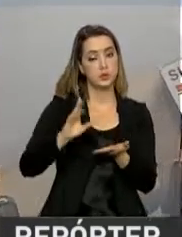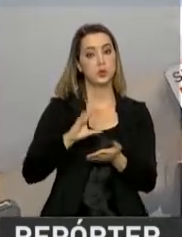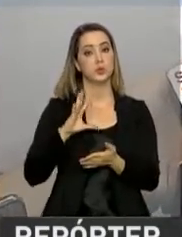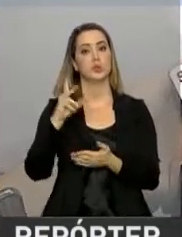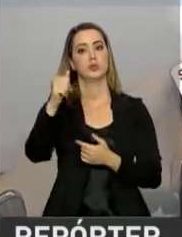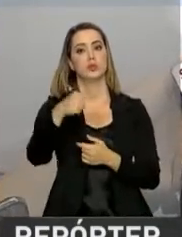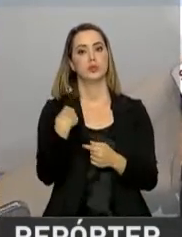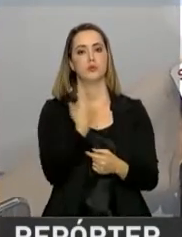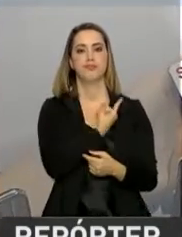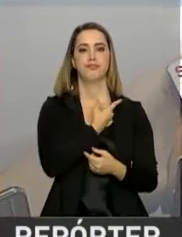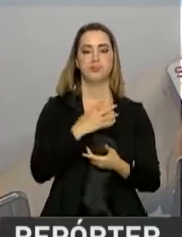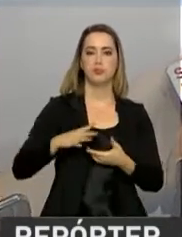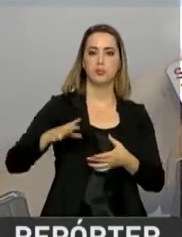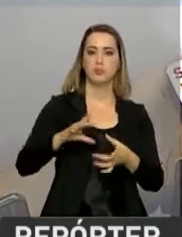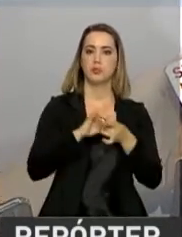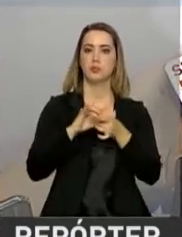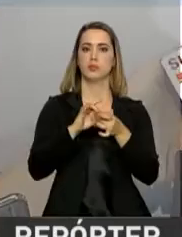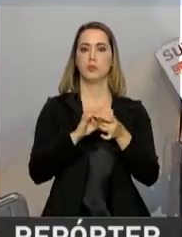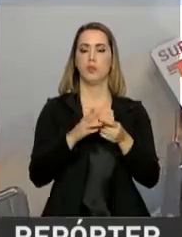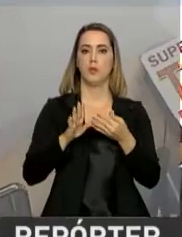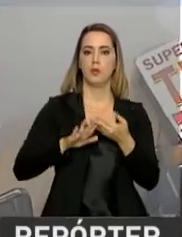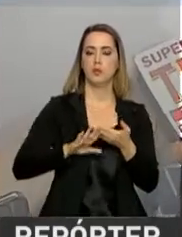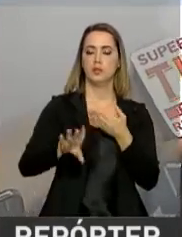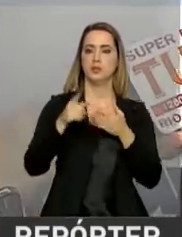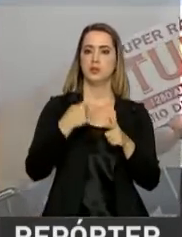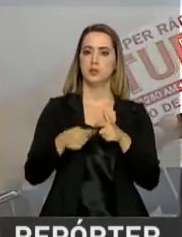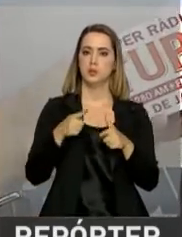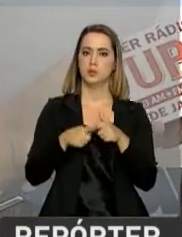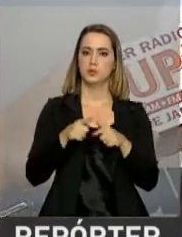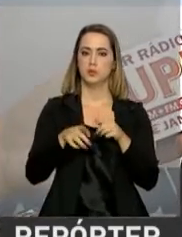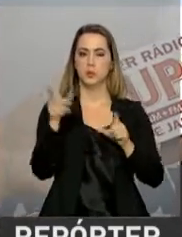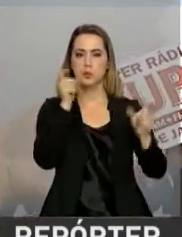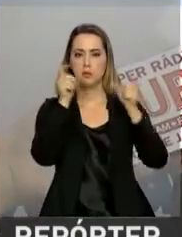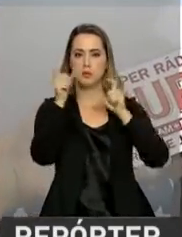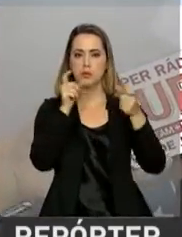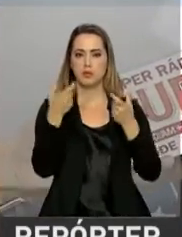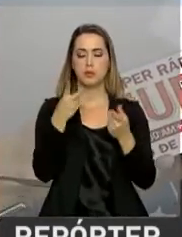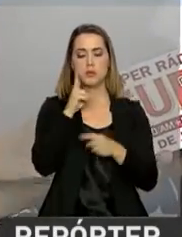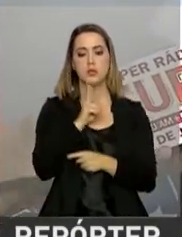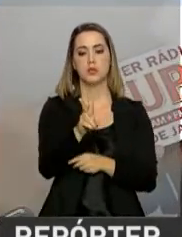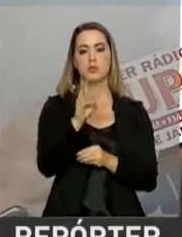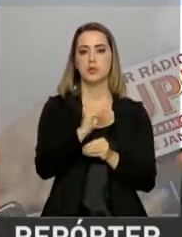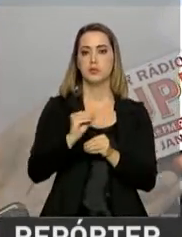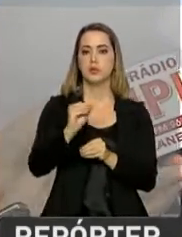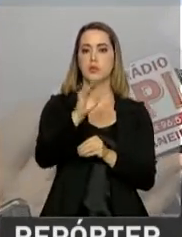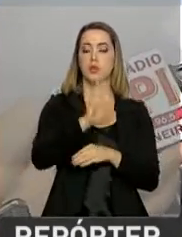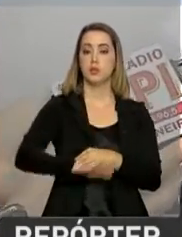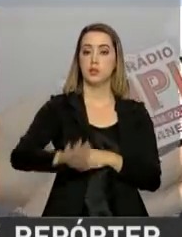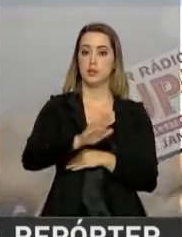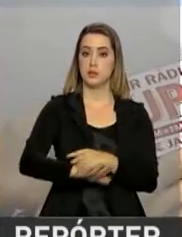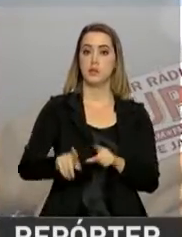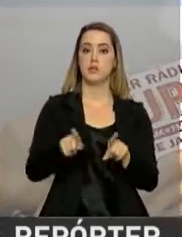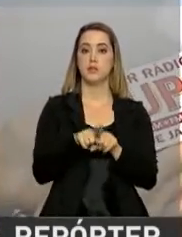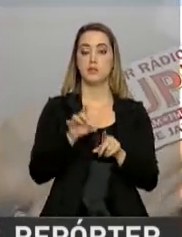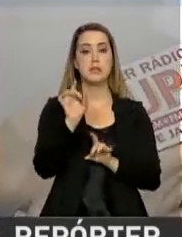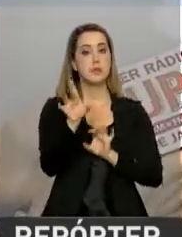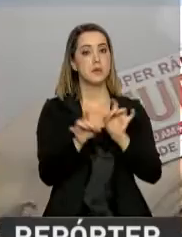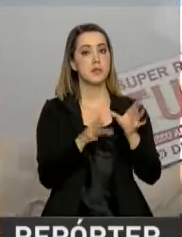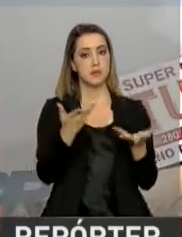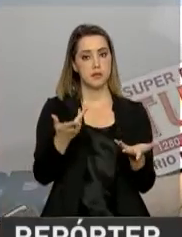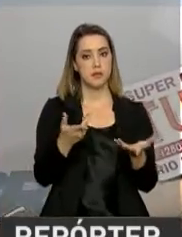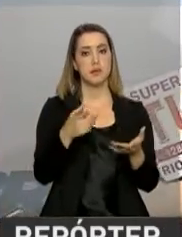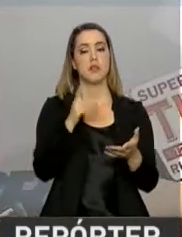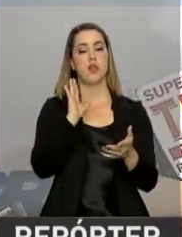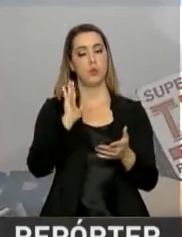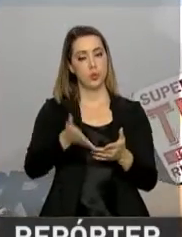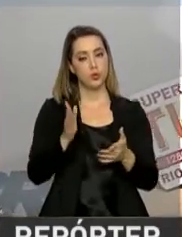nossa rede de prevenção para atenção e identificação dos casos e acompanhamento das crianças, em especial das crianças